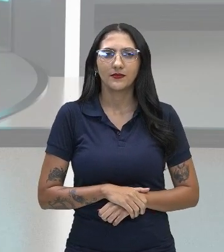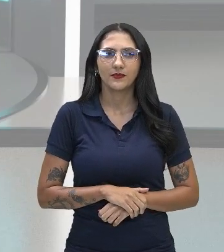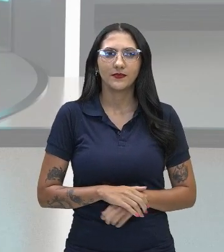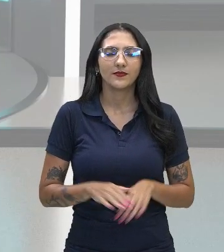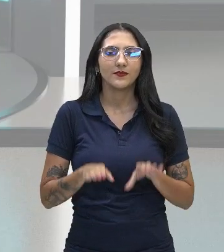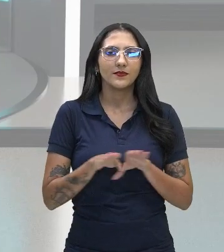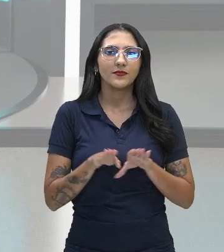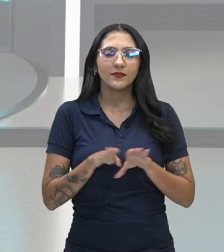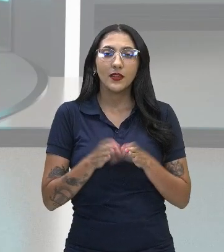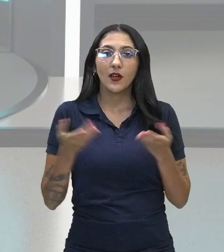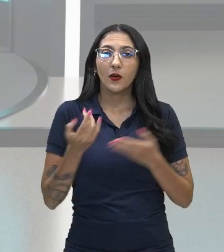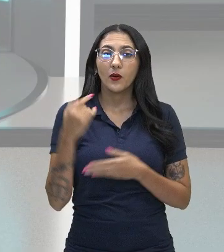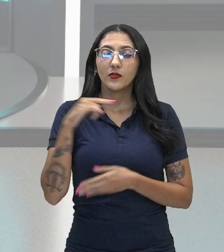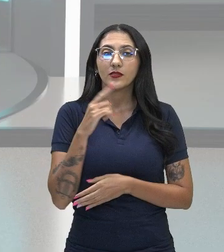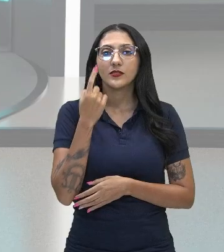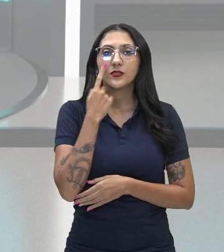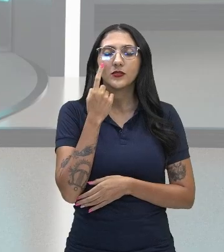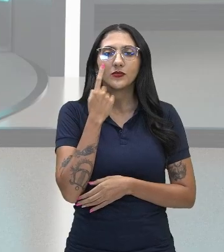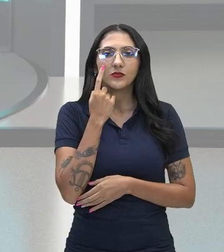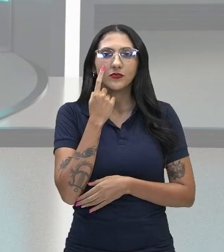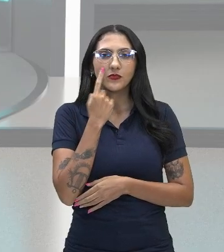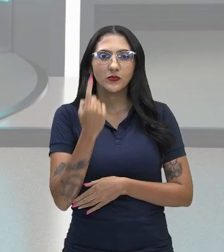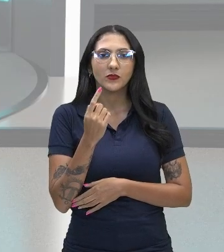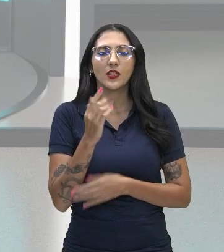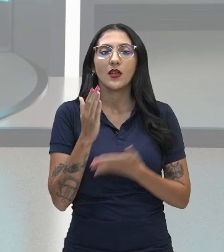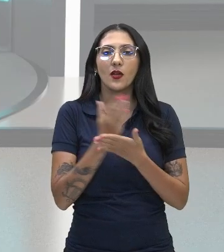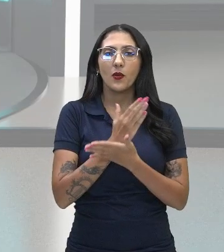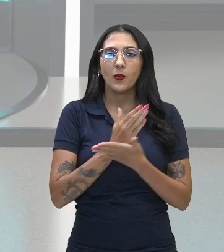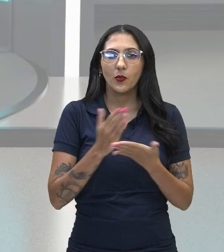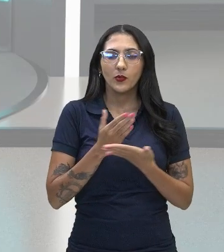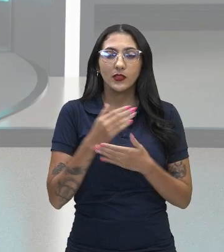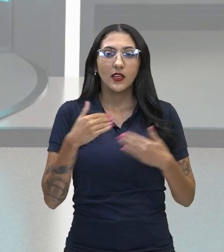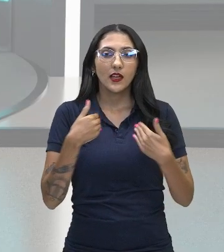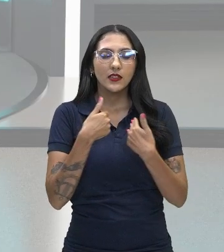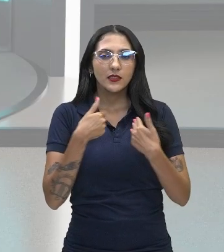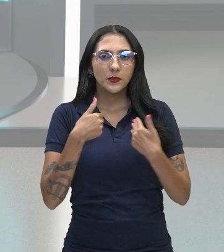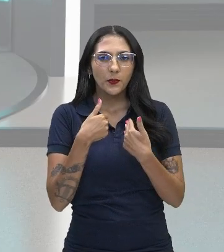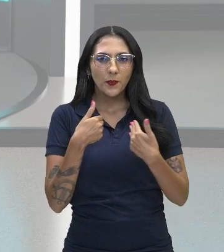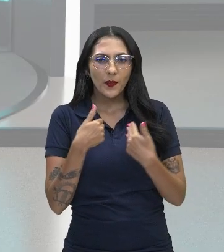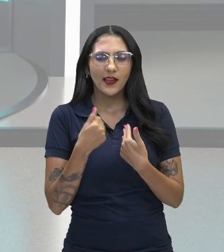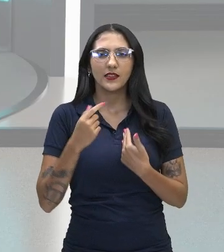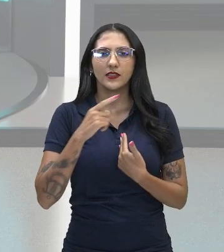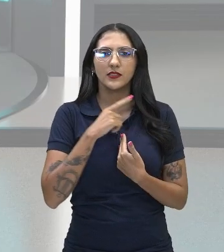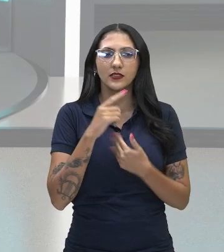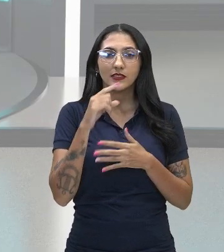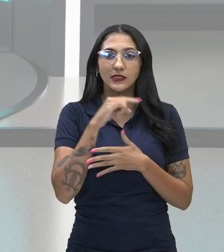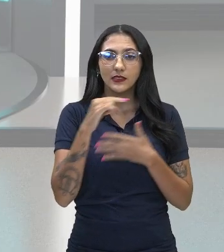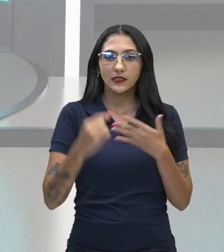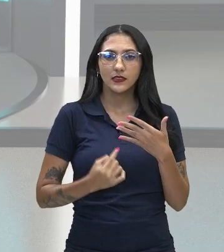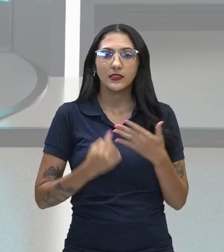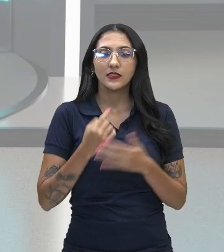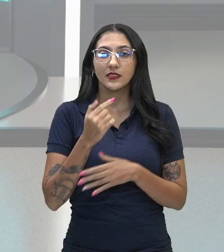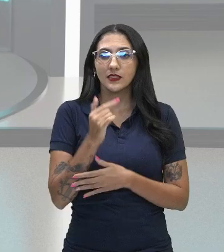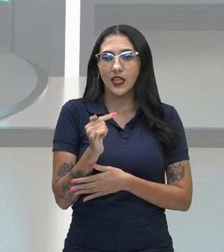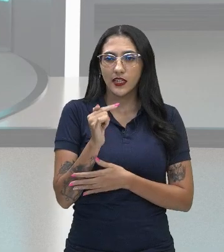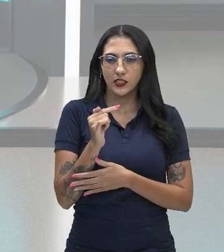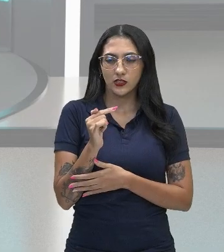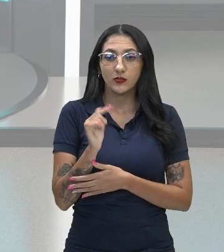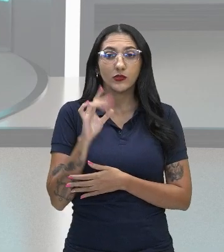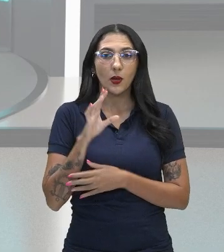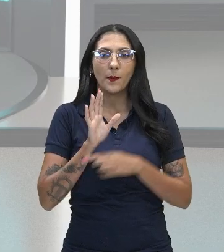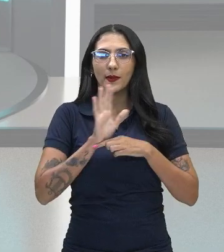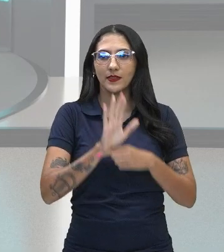acompanha comigo 7 animals with superpowers. Então, são 7 animais, além desses 3 que eu acabei de falar